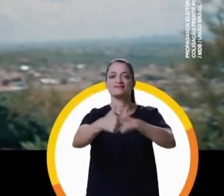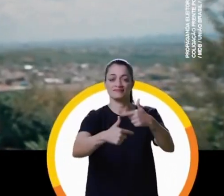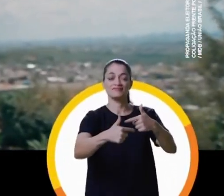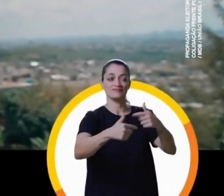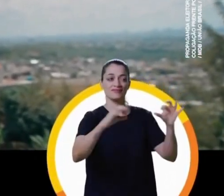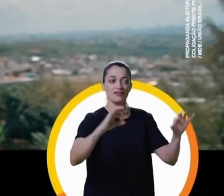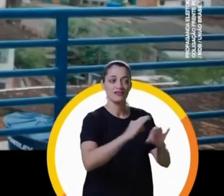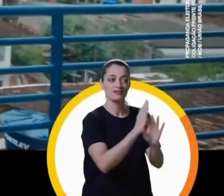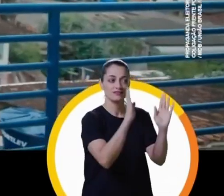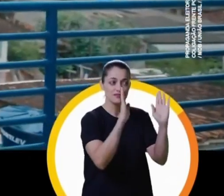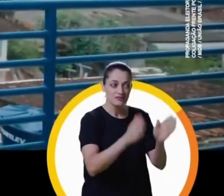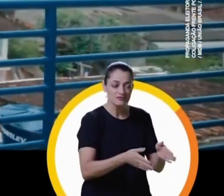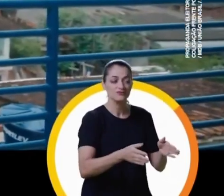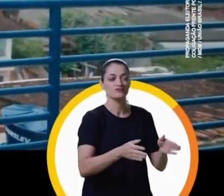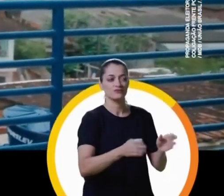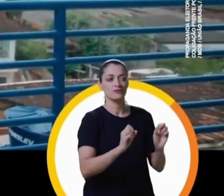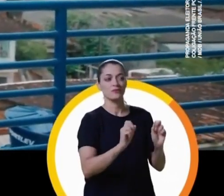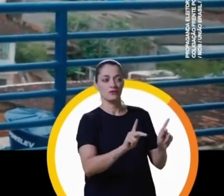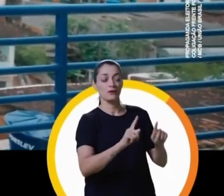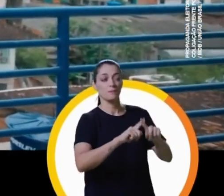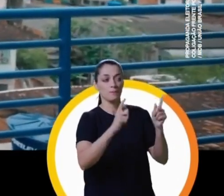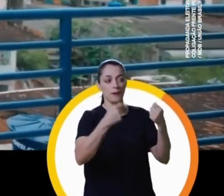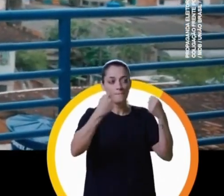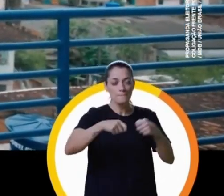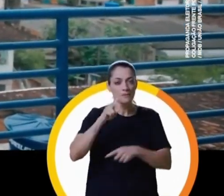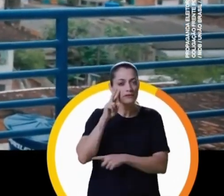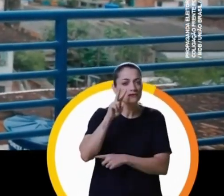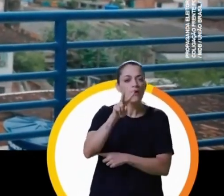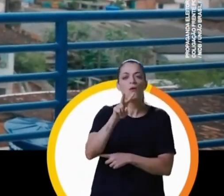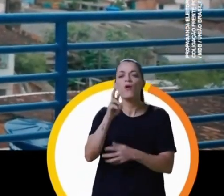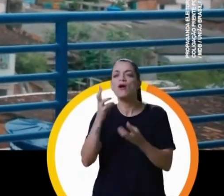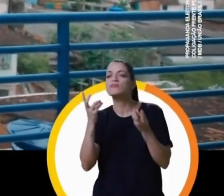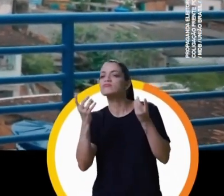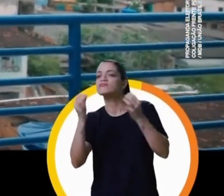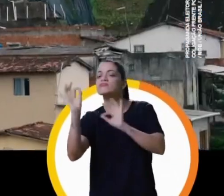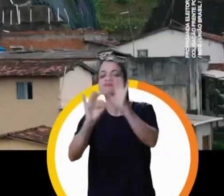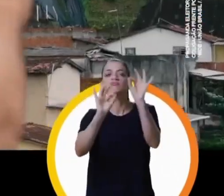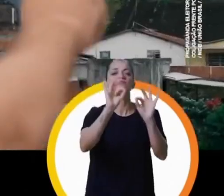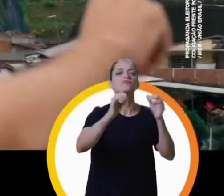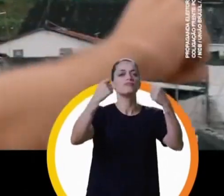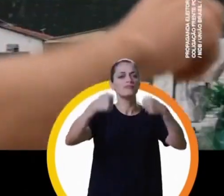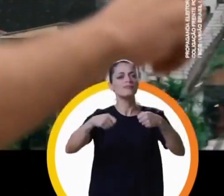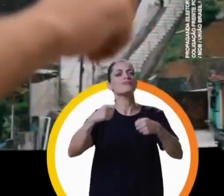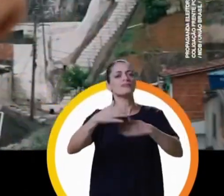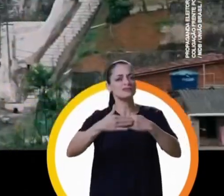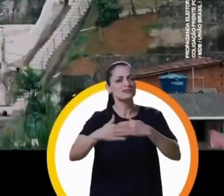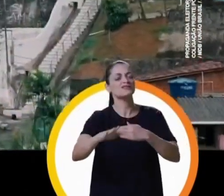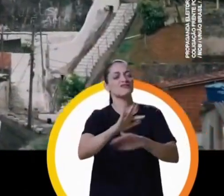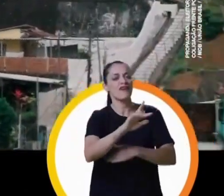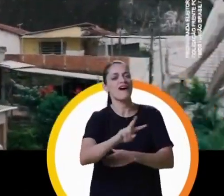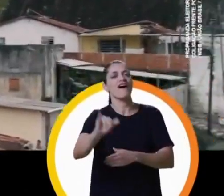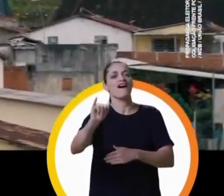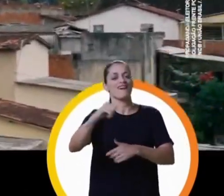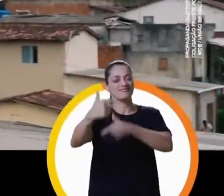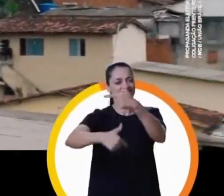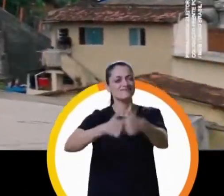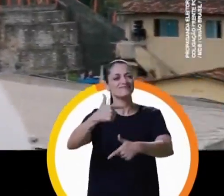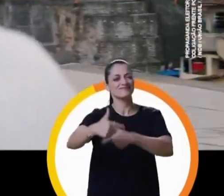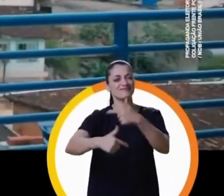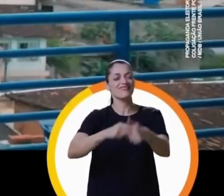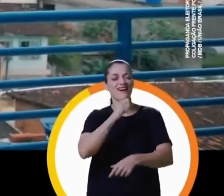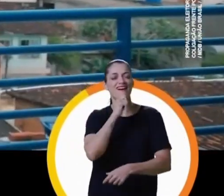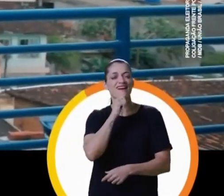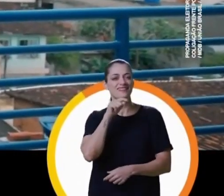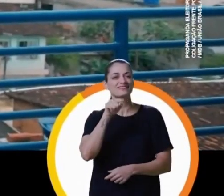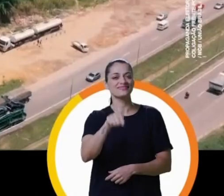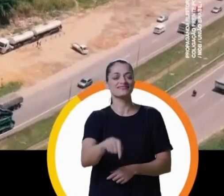feito. Fez essa. Massa. Mas aí a gente já tem que mirar as próximas, ó. Que precisa fazer, precisa, né? Precisa então. Mesmo. É